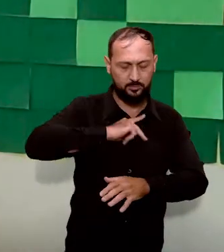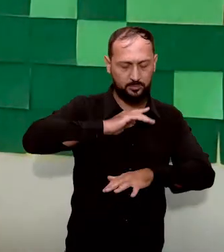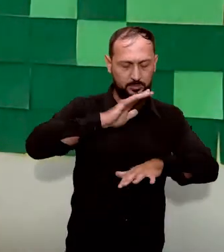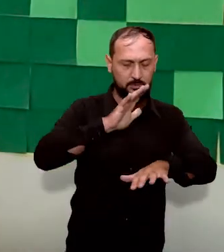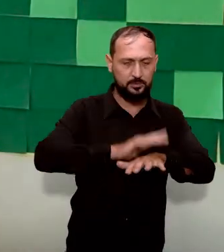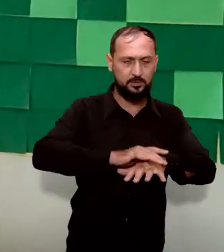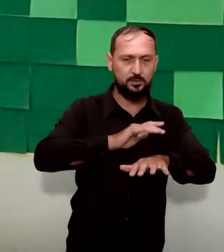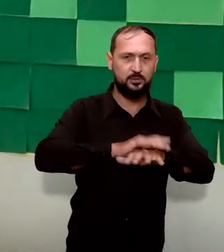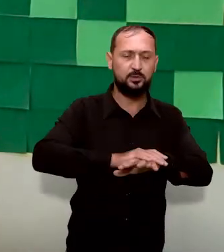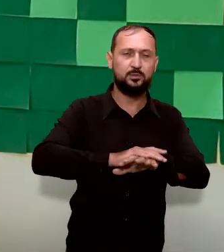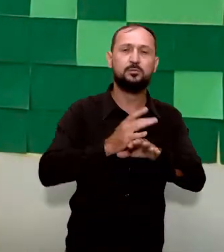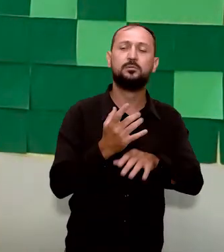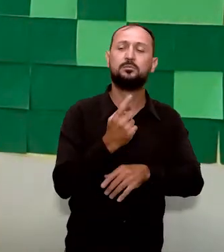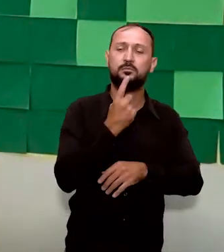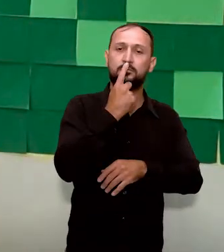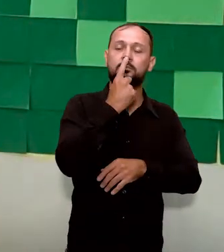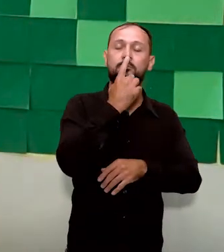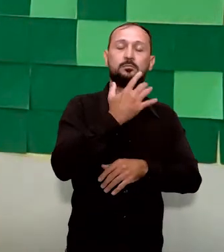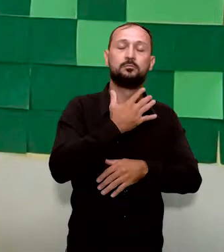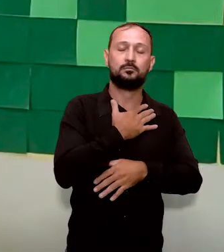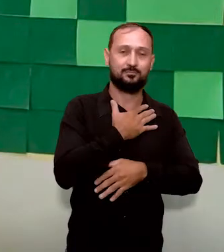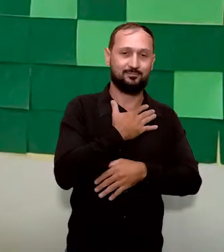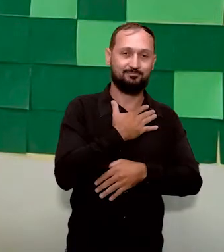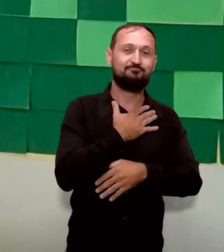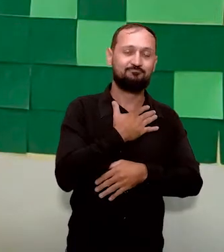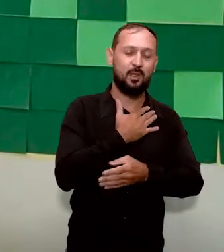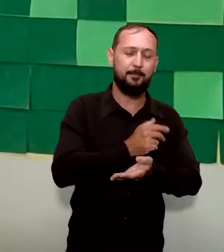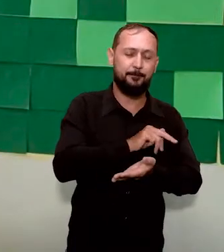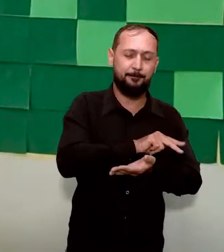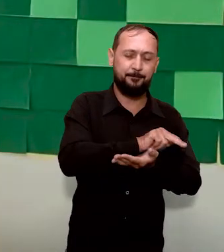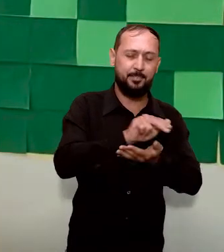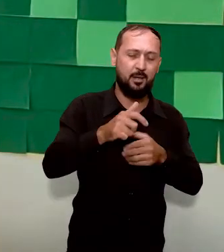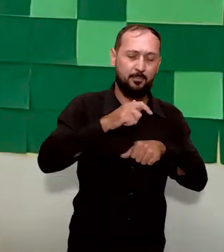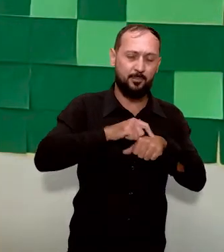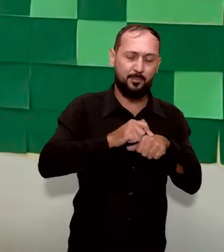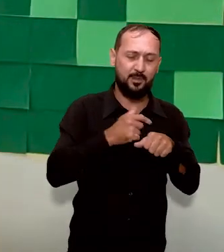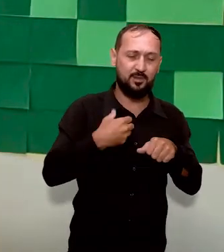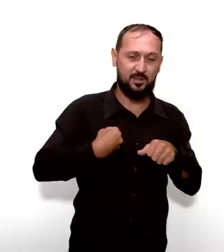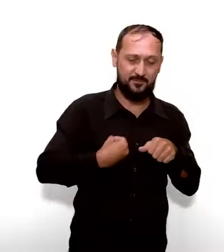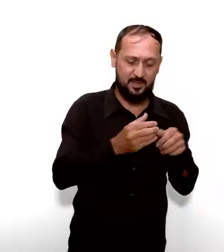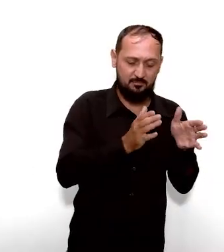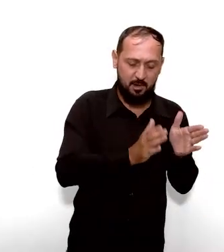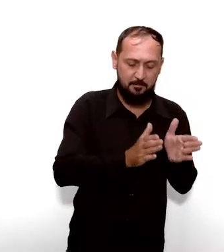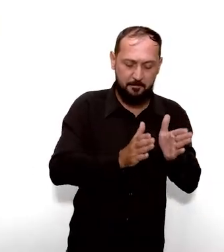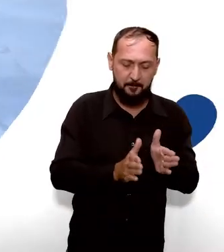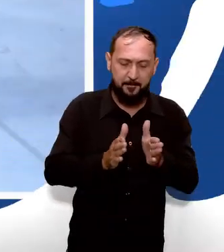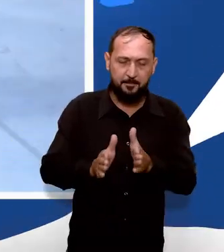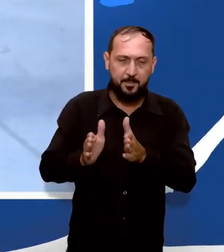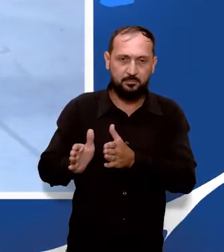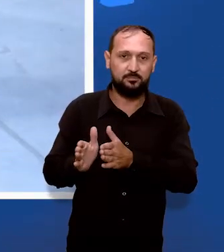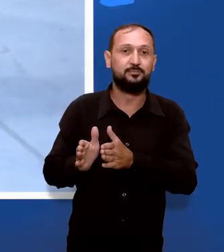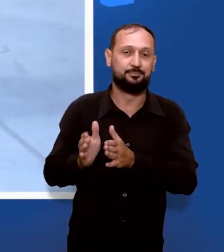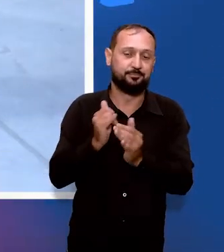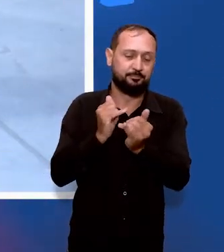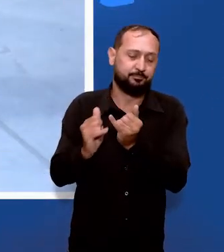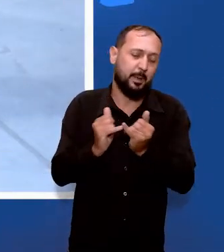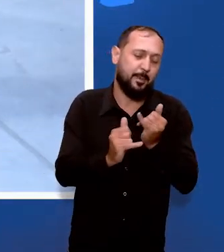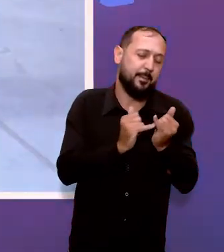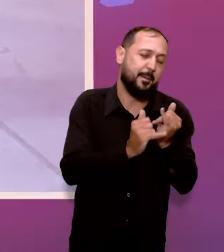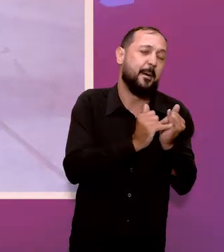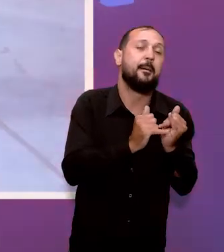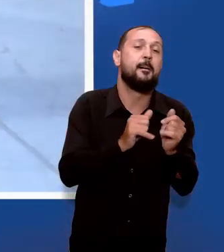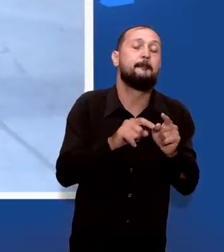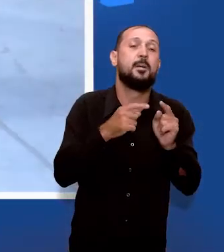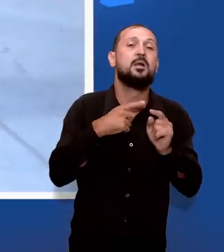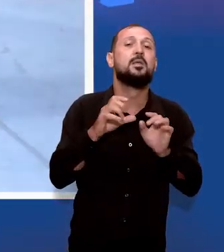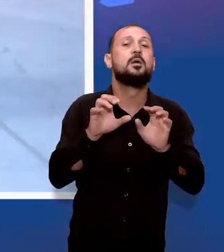si mesma, muito intimista e relatando assim sobre várias fases da vida dela, então você vai